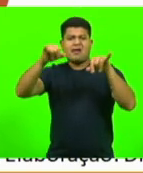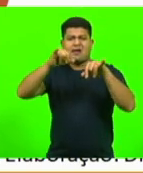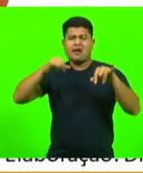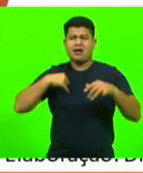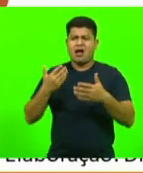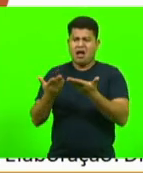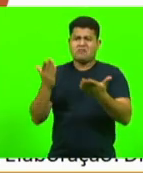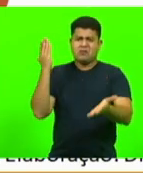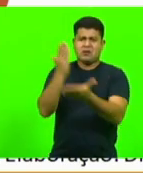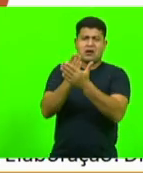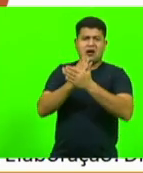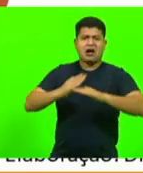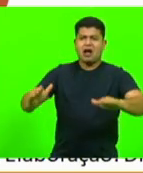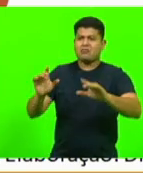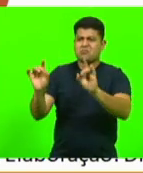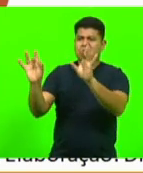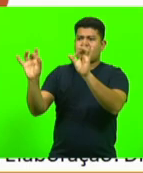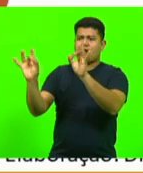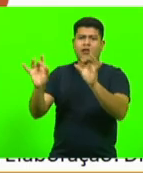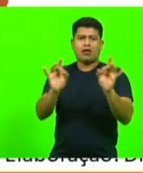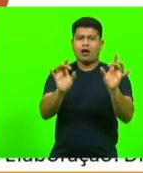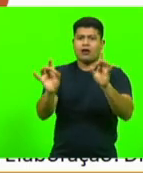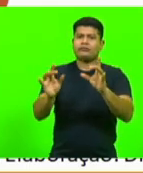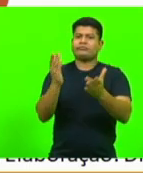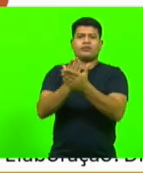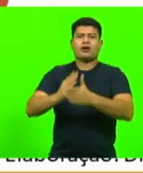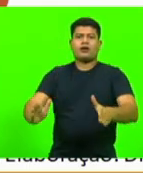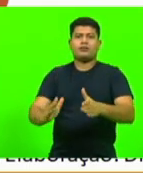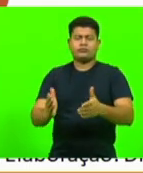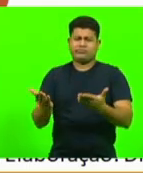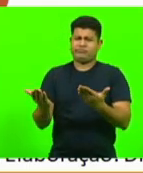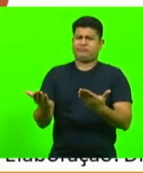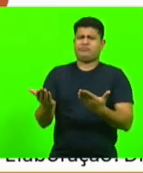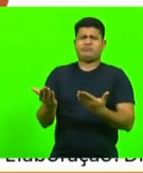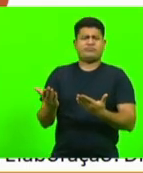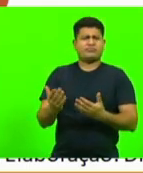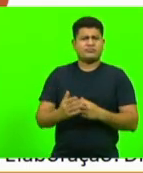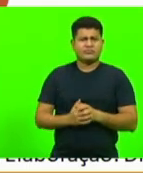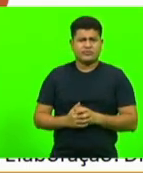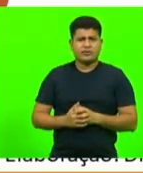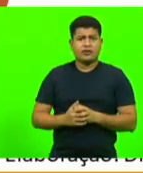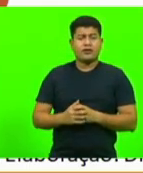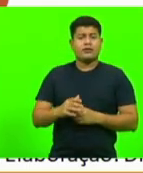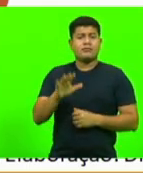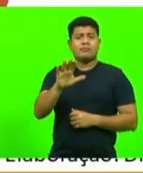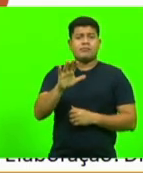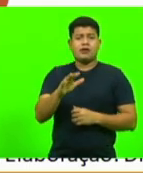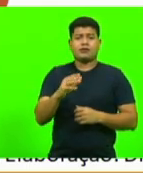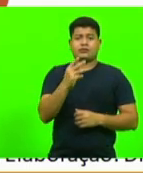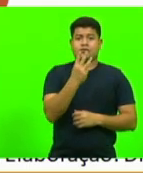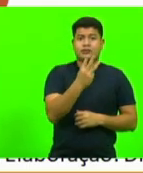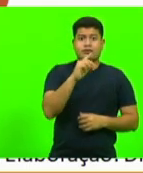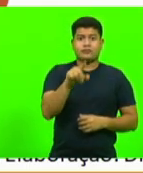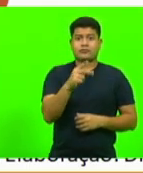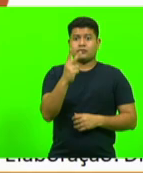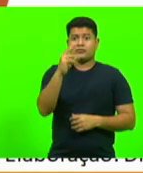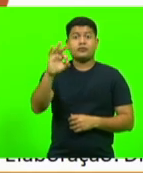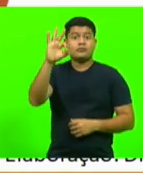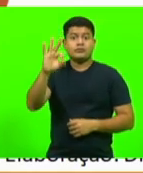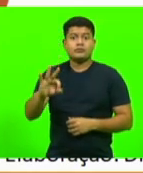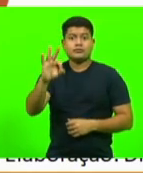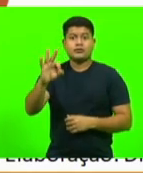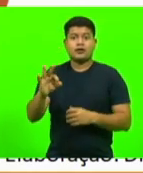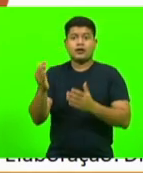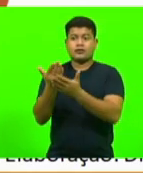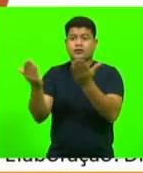acabar com os privilégios sendo que 3,2 por cento dos Servidores Públicos recebem